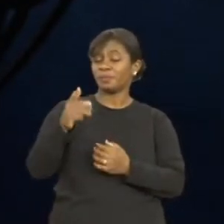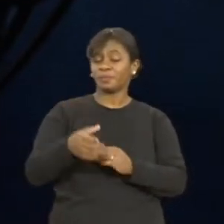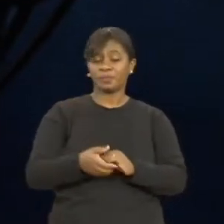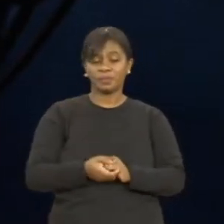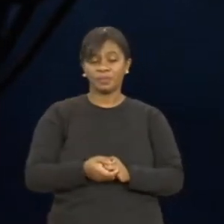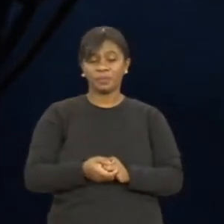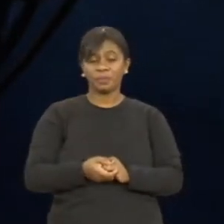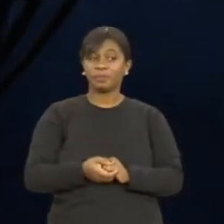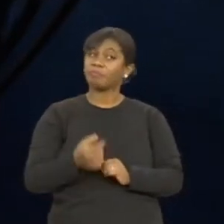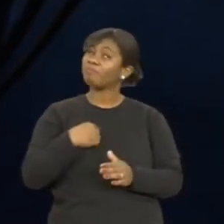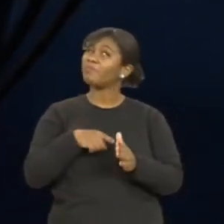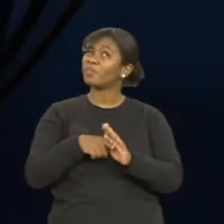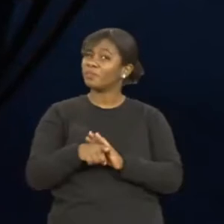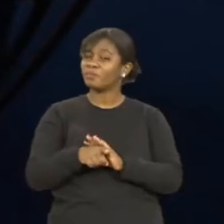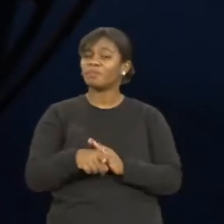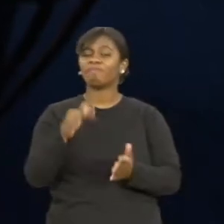Será que não é isso?